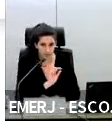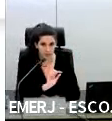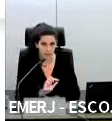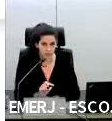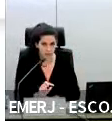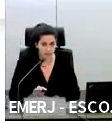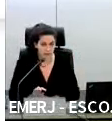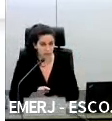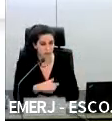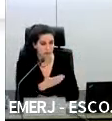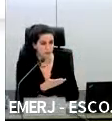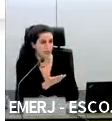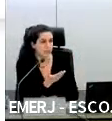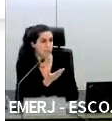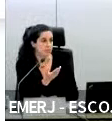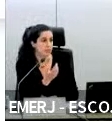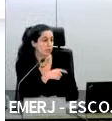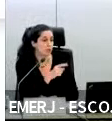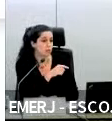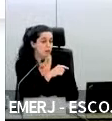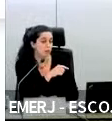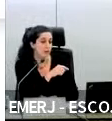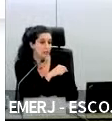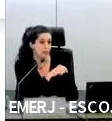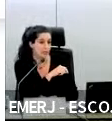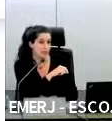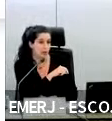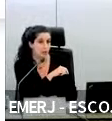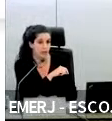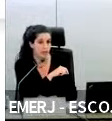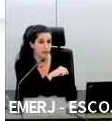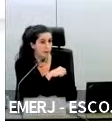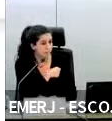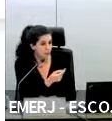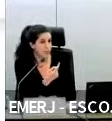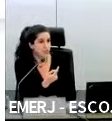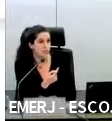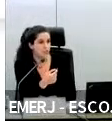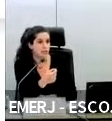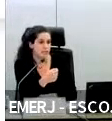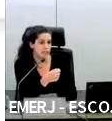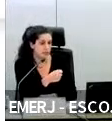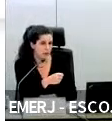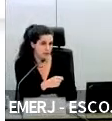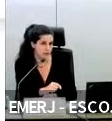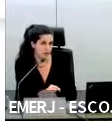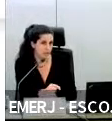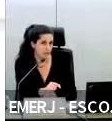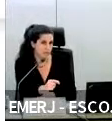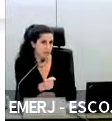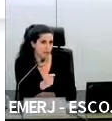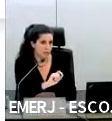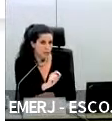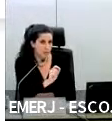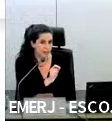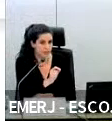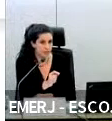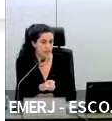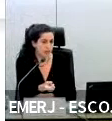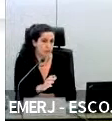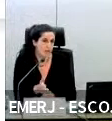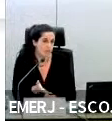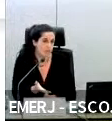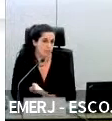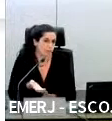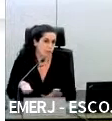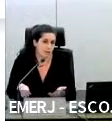contém vários entraves à justiça. Um deles é, por exemplo, não conseguiu preencher o RO online, porque a gente naturaliza essa linguagem, né? Mas a mulher que está lá preenchendo,